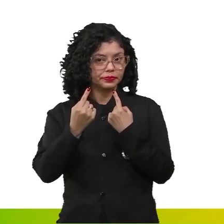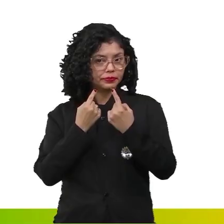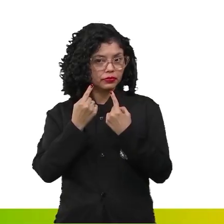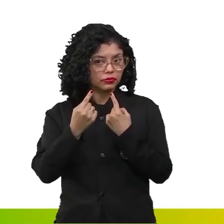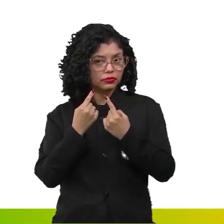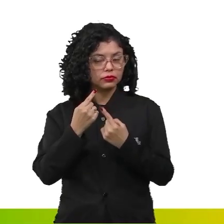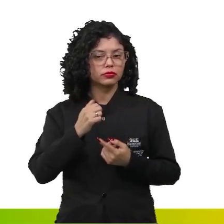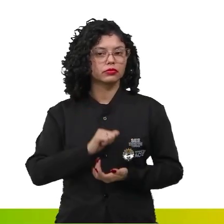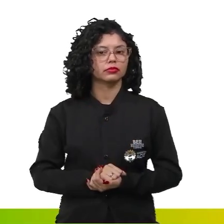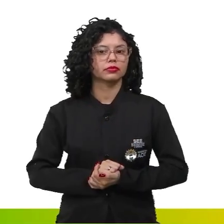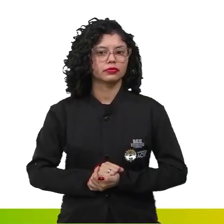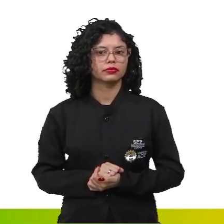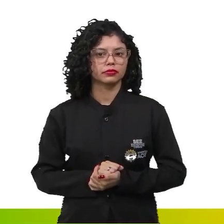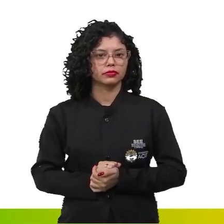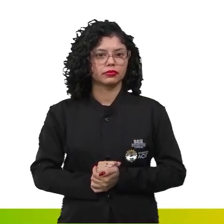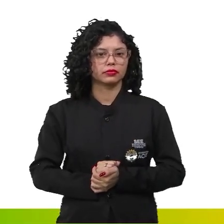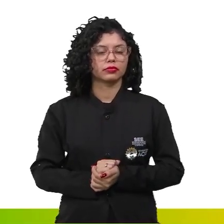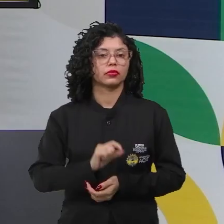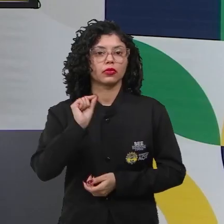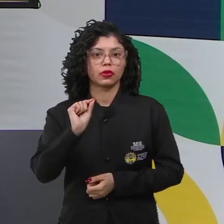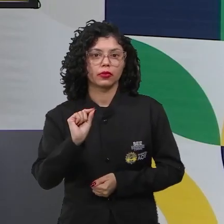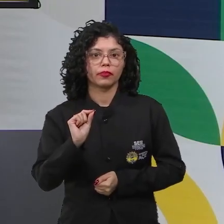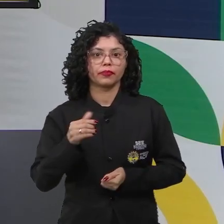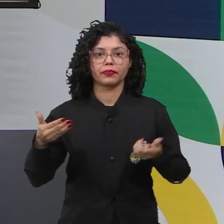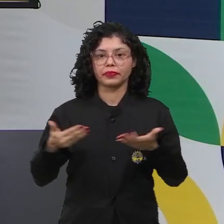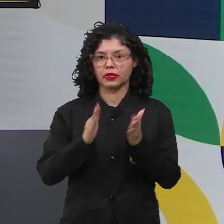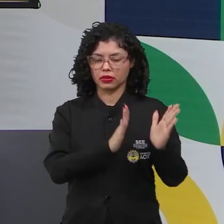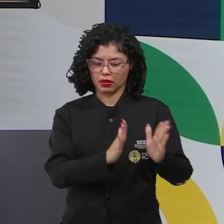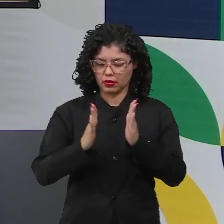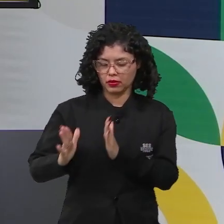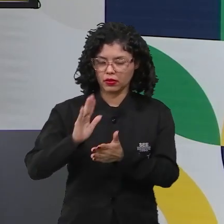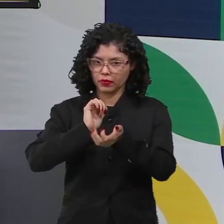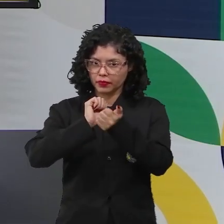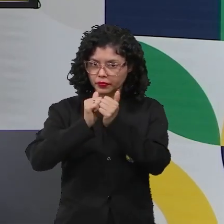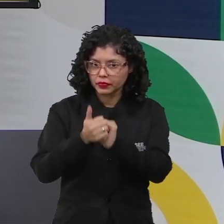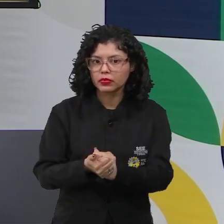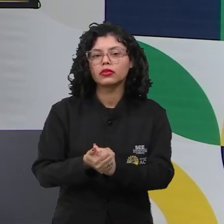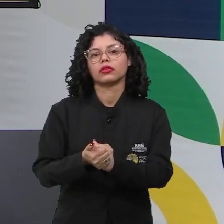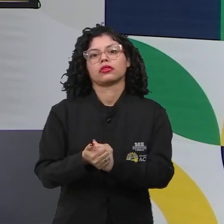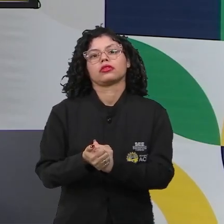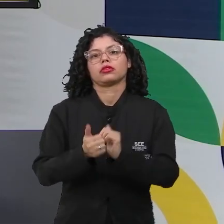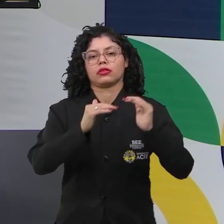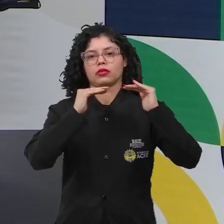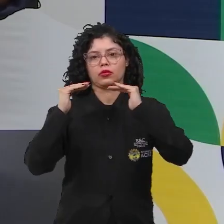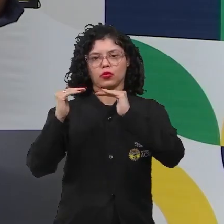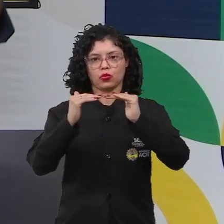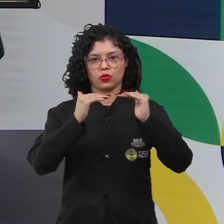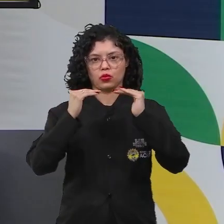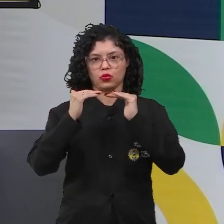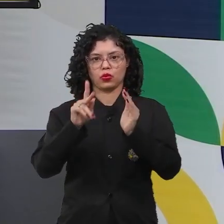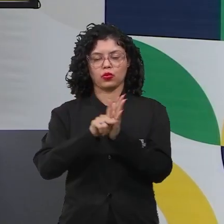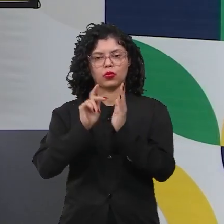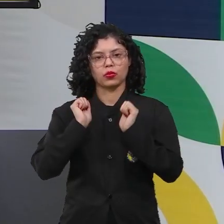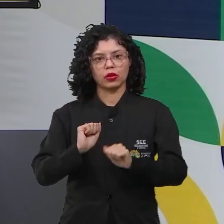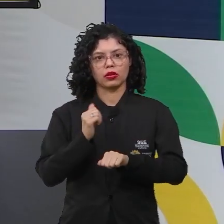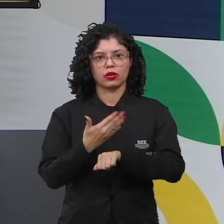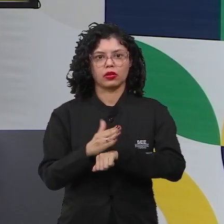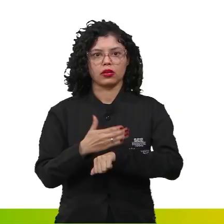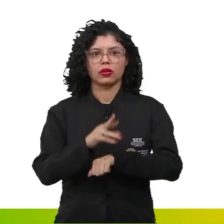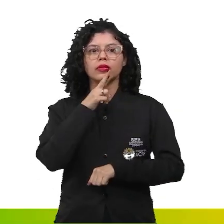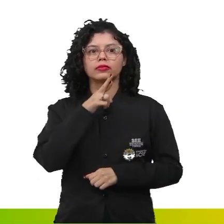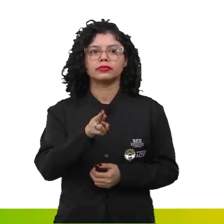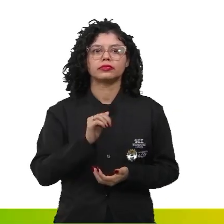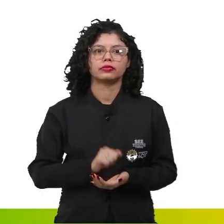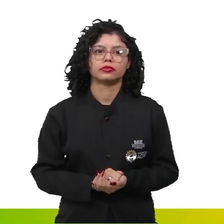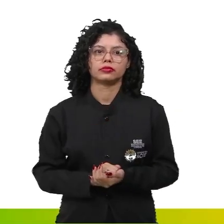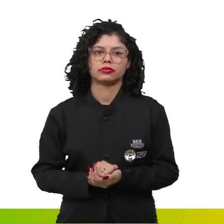colocar no lugar do outro, ou diálogo. O que é que a gente fez a partir do momento que a gente adaptou, nivelando que todos possam praticar? Resposta